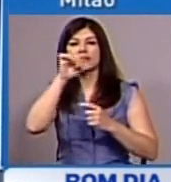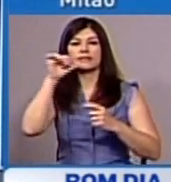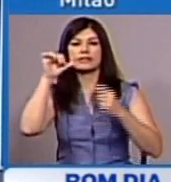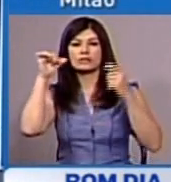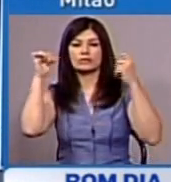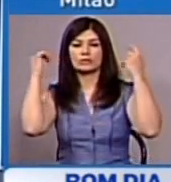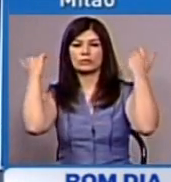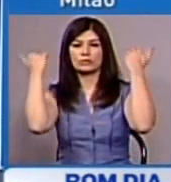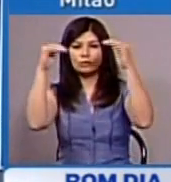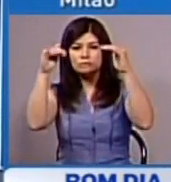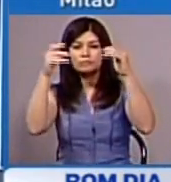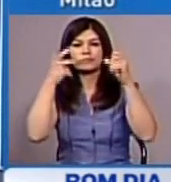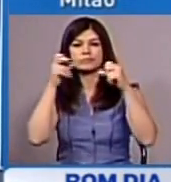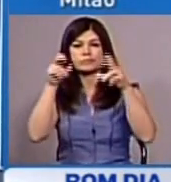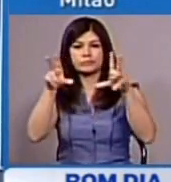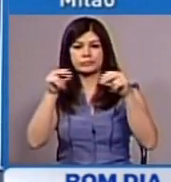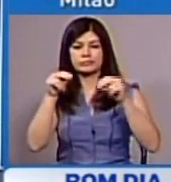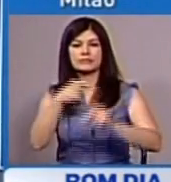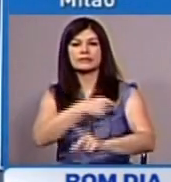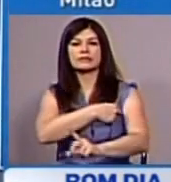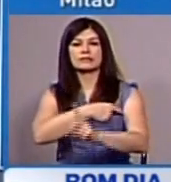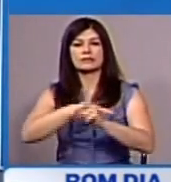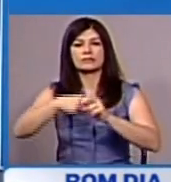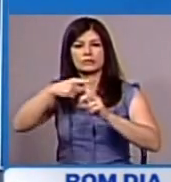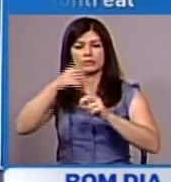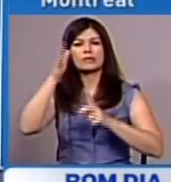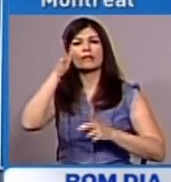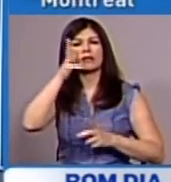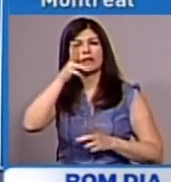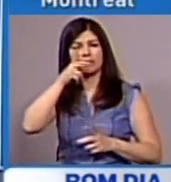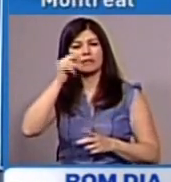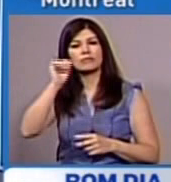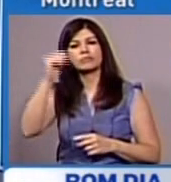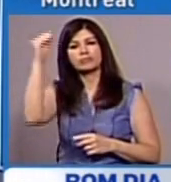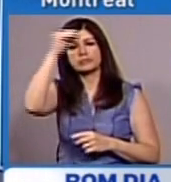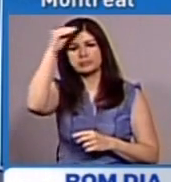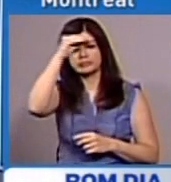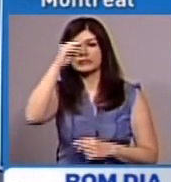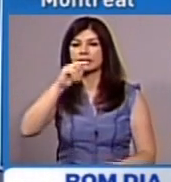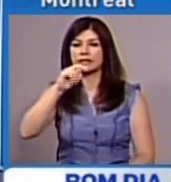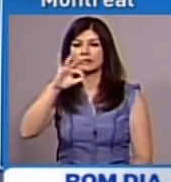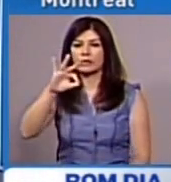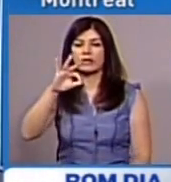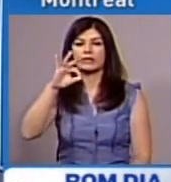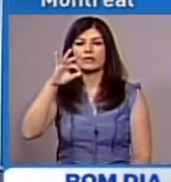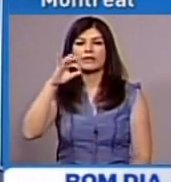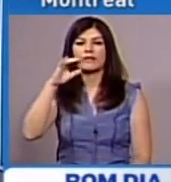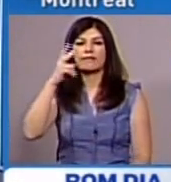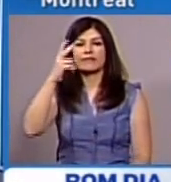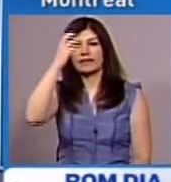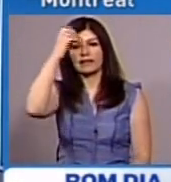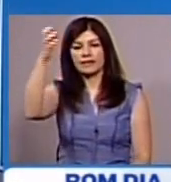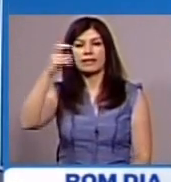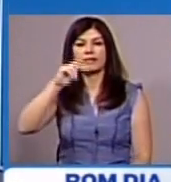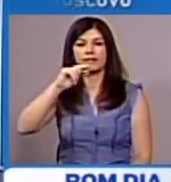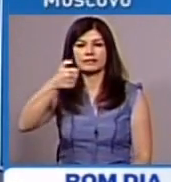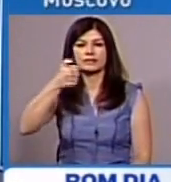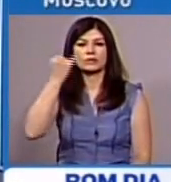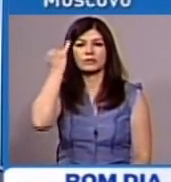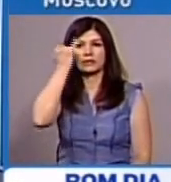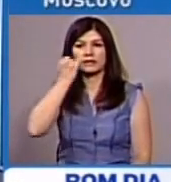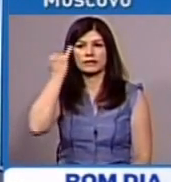temperatura elevada, principalmente nas regiões do interior. 34 graus em Vila Real, 35 em